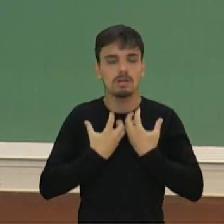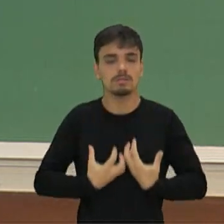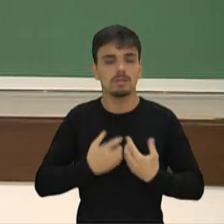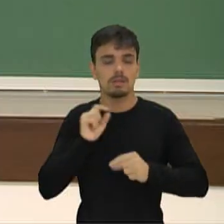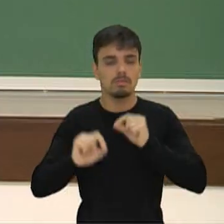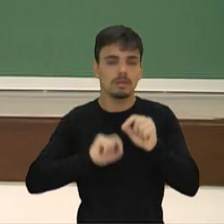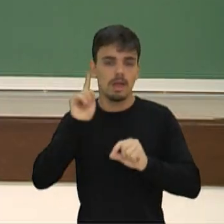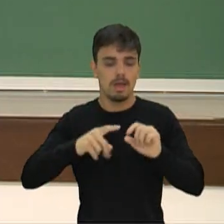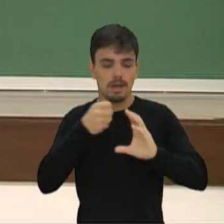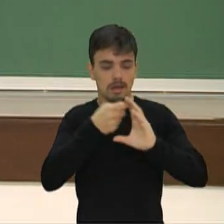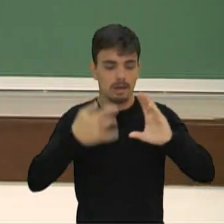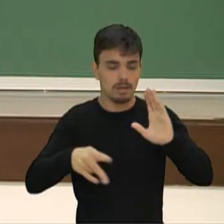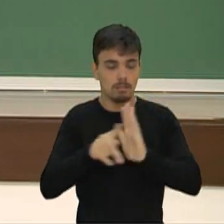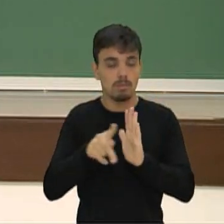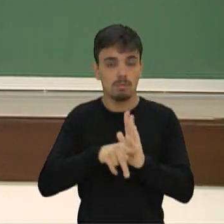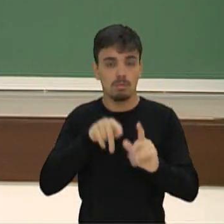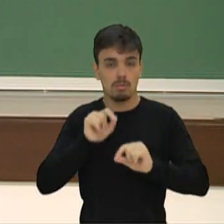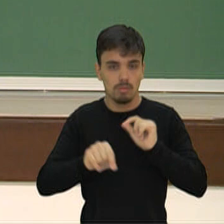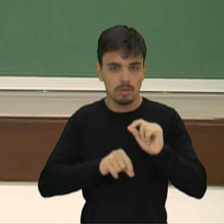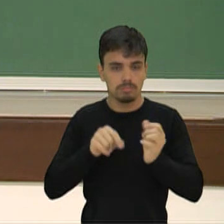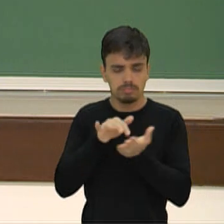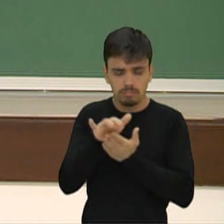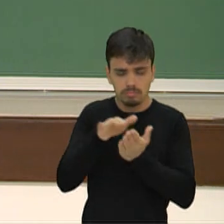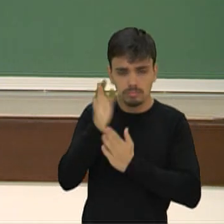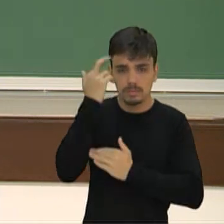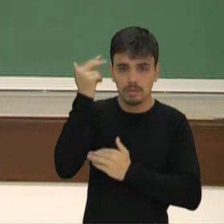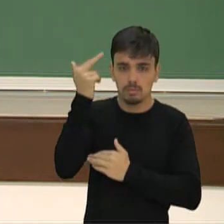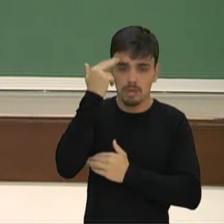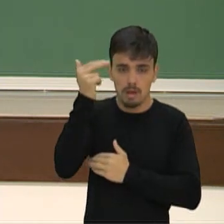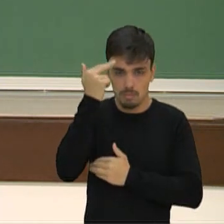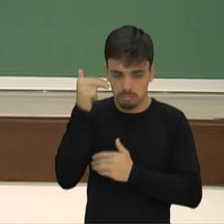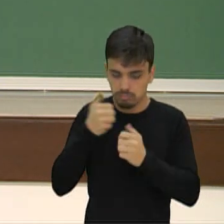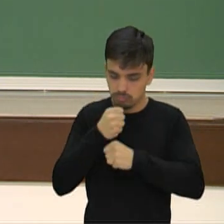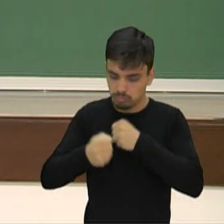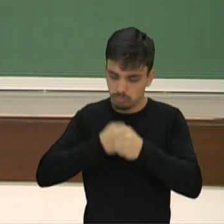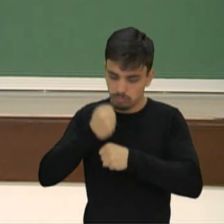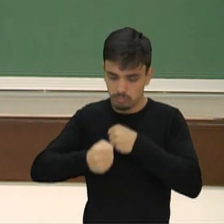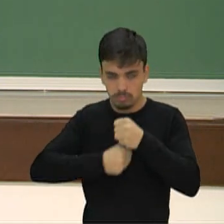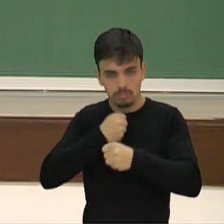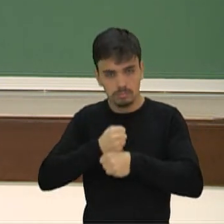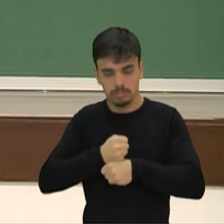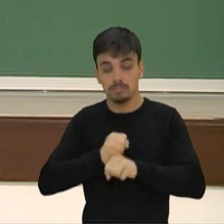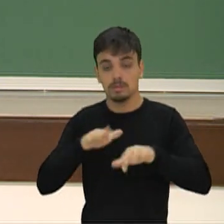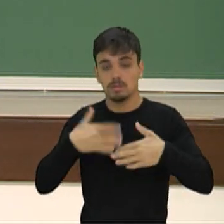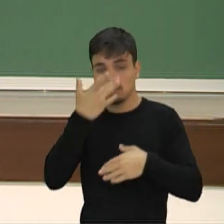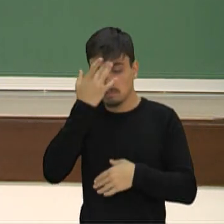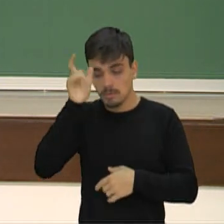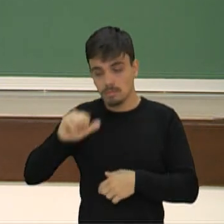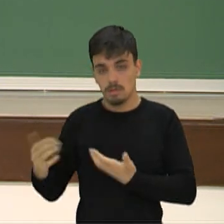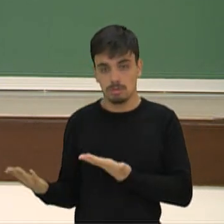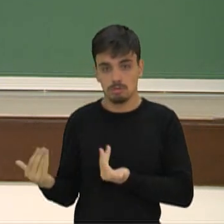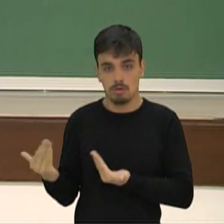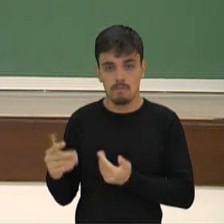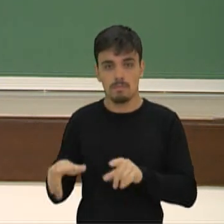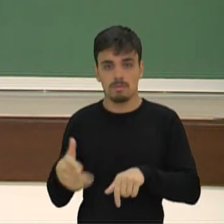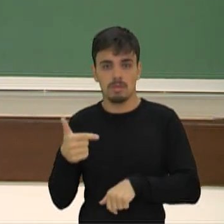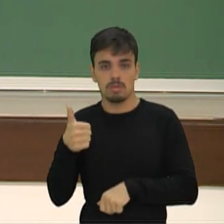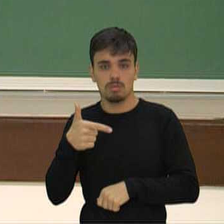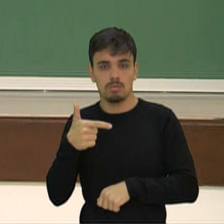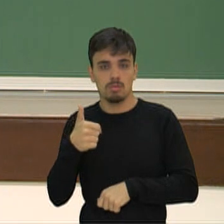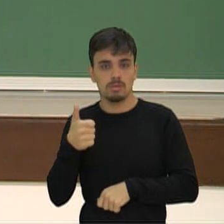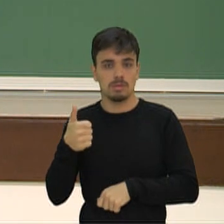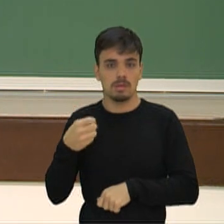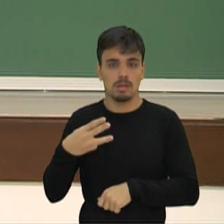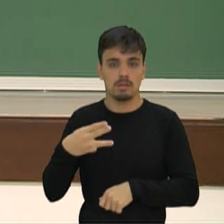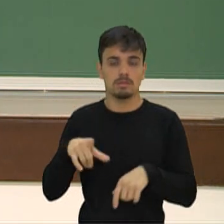é caracterizado que temos ali de um desgaste natural com o passar do tempo. Pessoas jovens aí com 12,